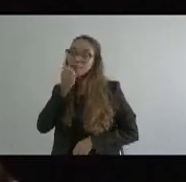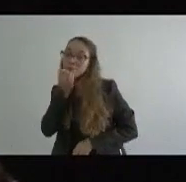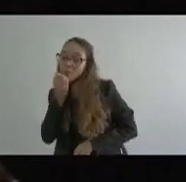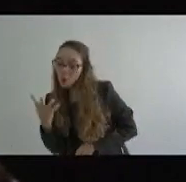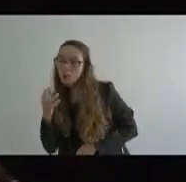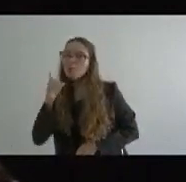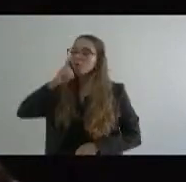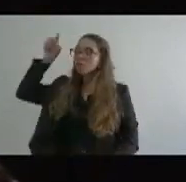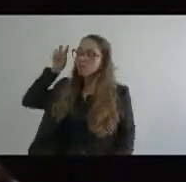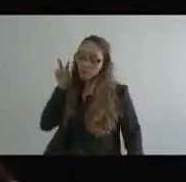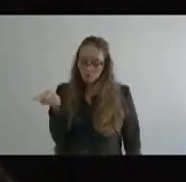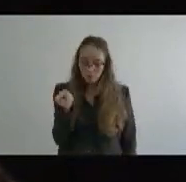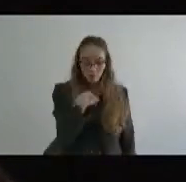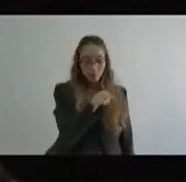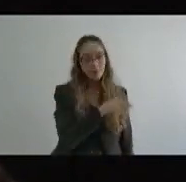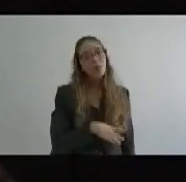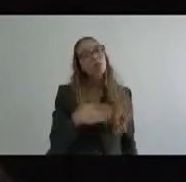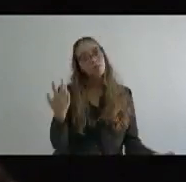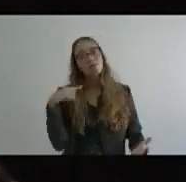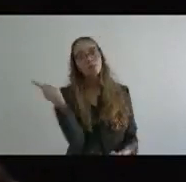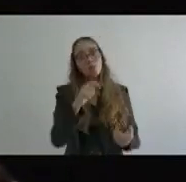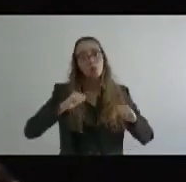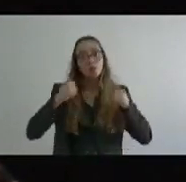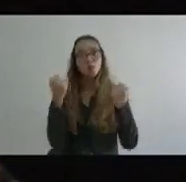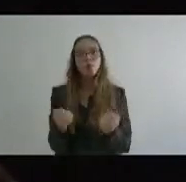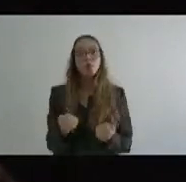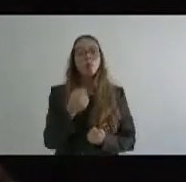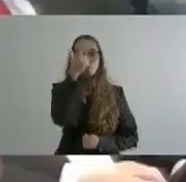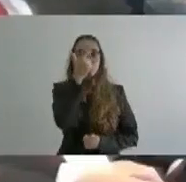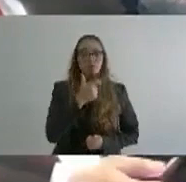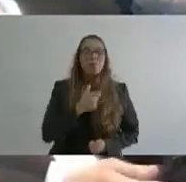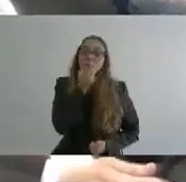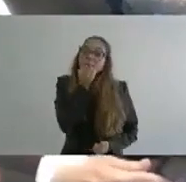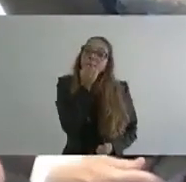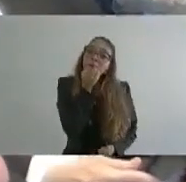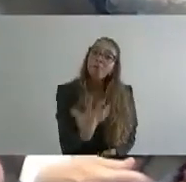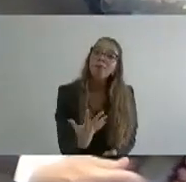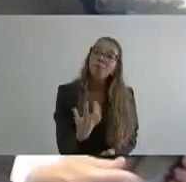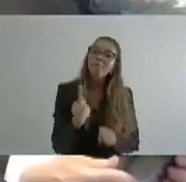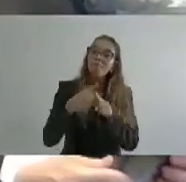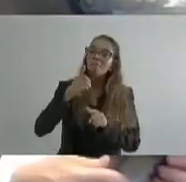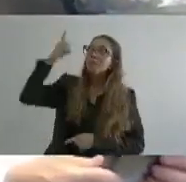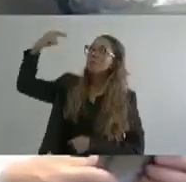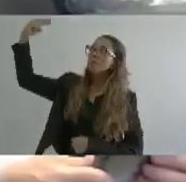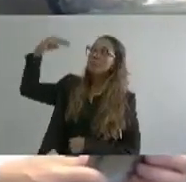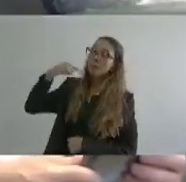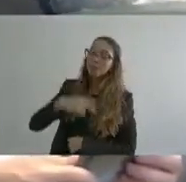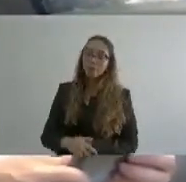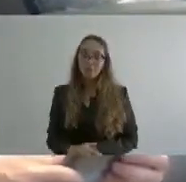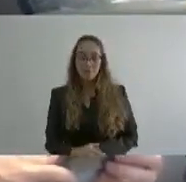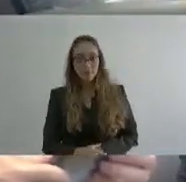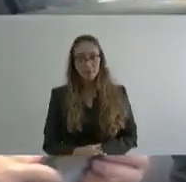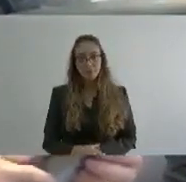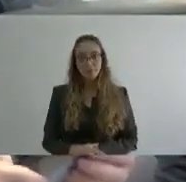Sejamos bons porque somos observados. E qual é a graça que tem? Eu me pergunto, qual é a graça que tem nós aqui? Todos